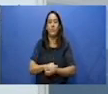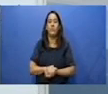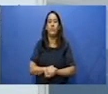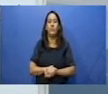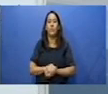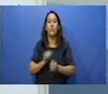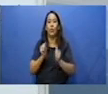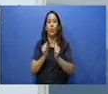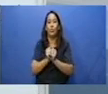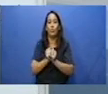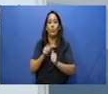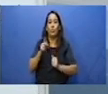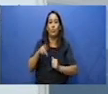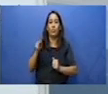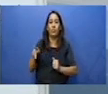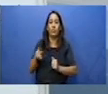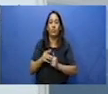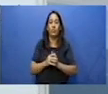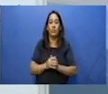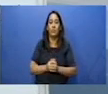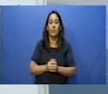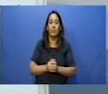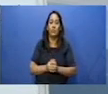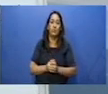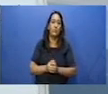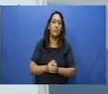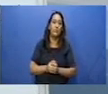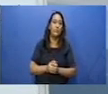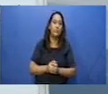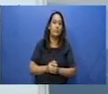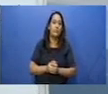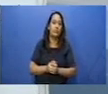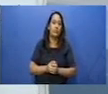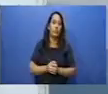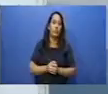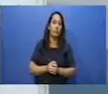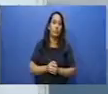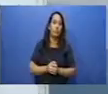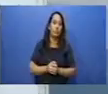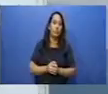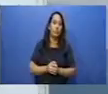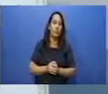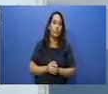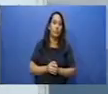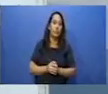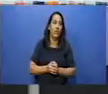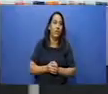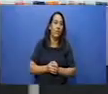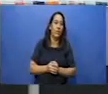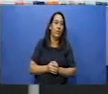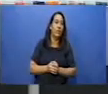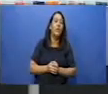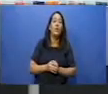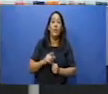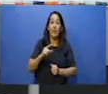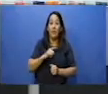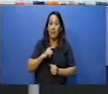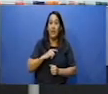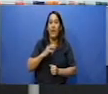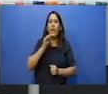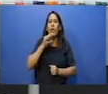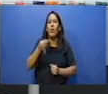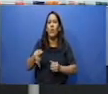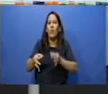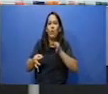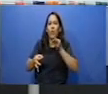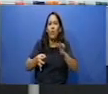Junto comigo? E aí, há divergência, opiniões diferentes sobre esse